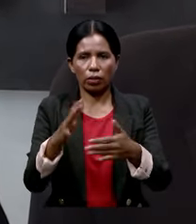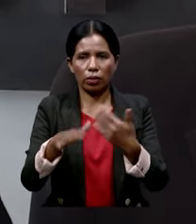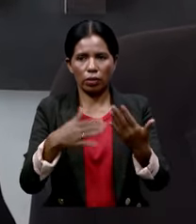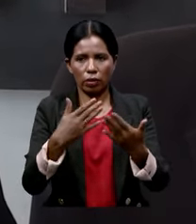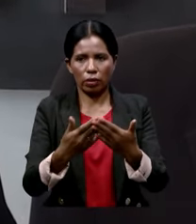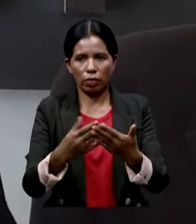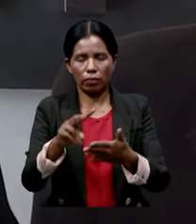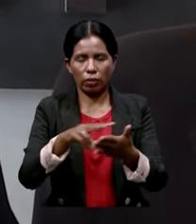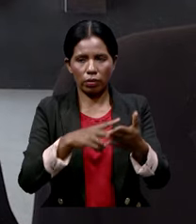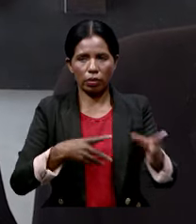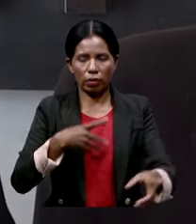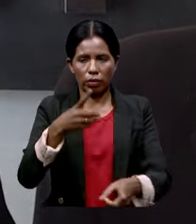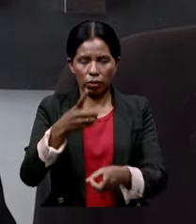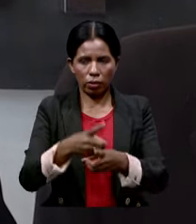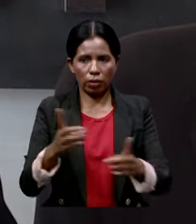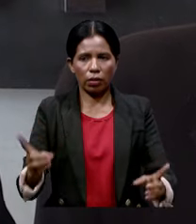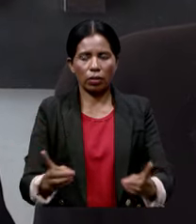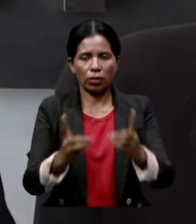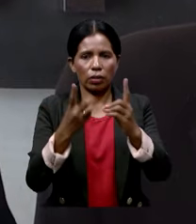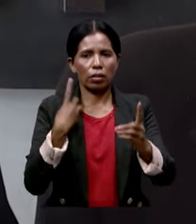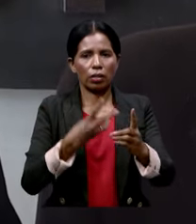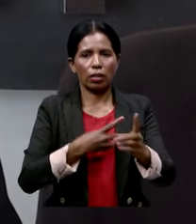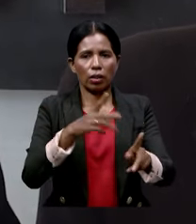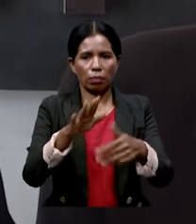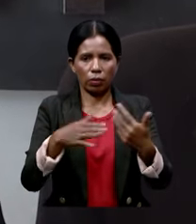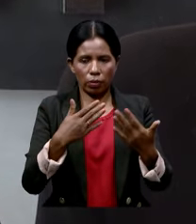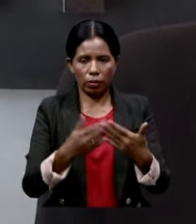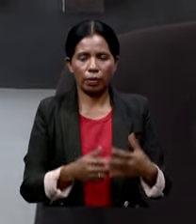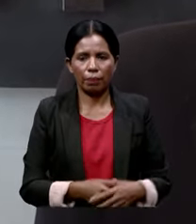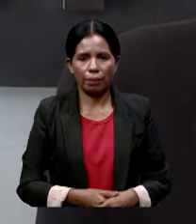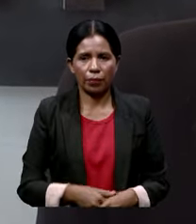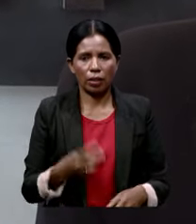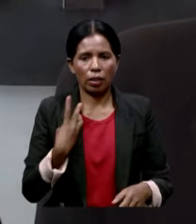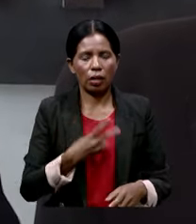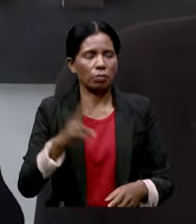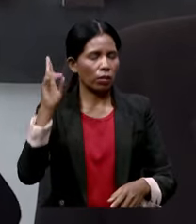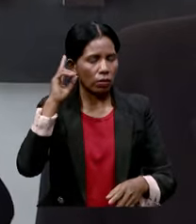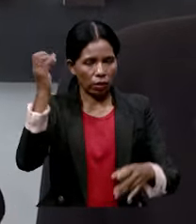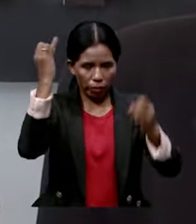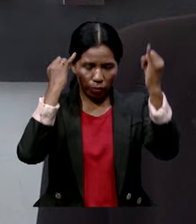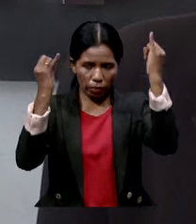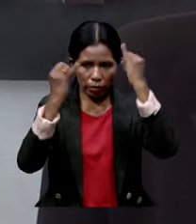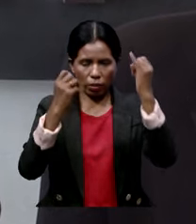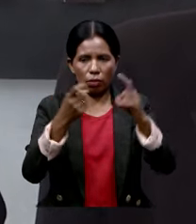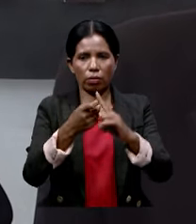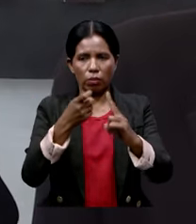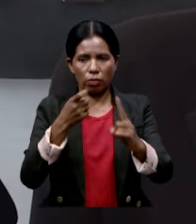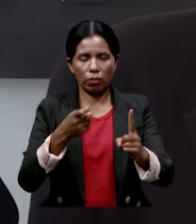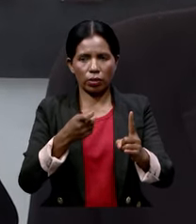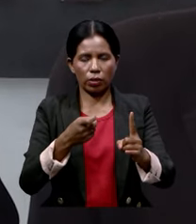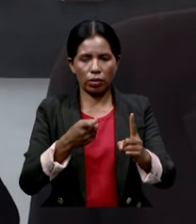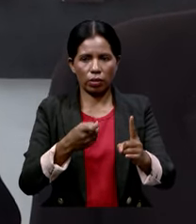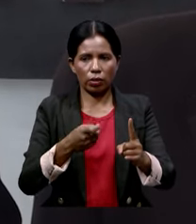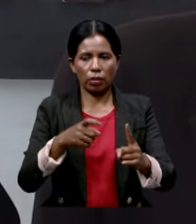a violação de direitos humanos da sua etnia comunidade. A minha rona mais informação, você